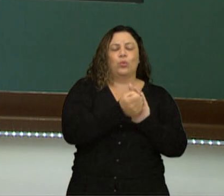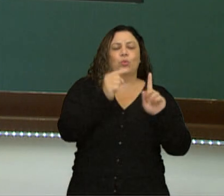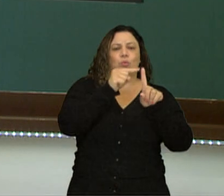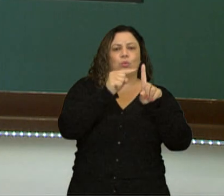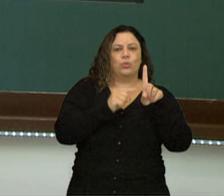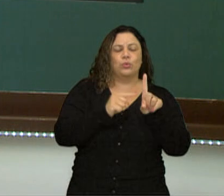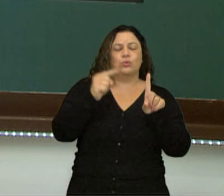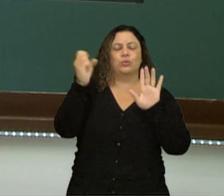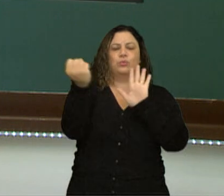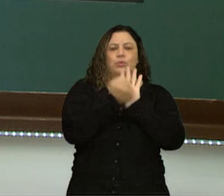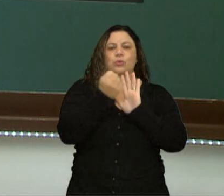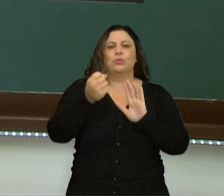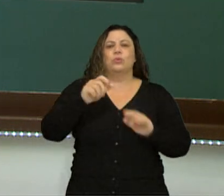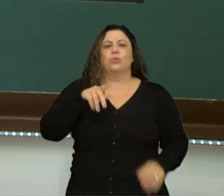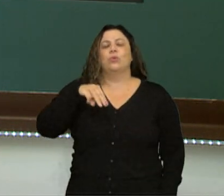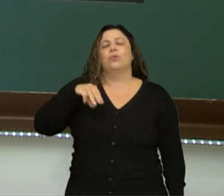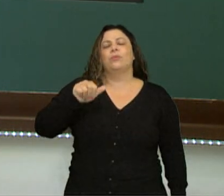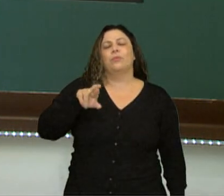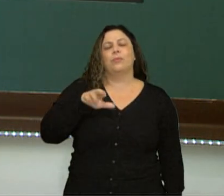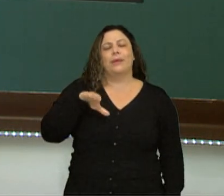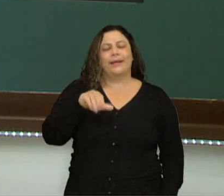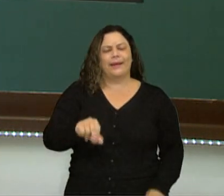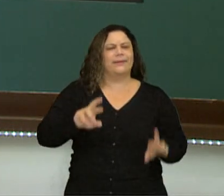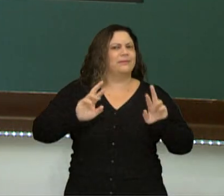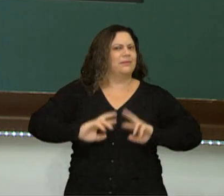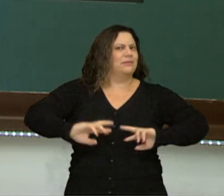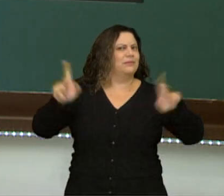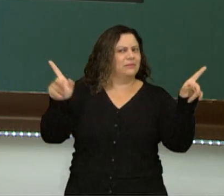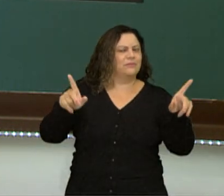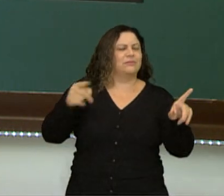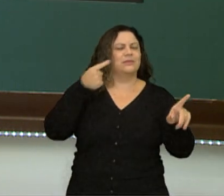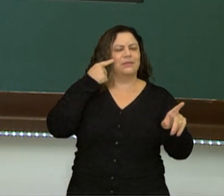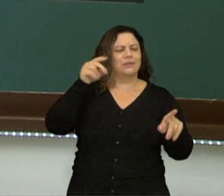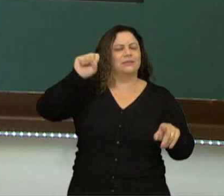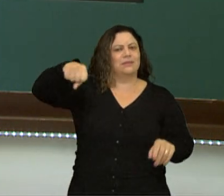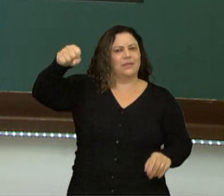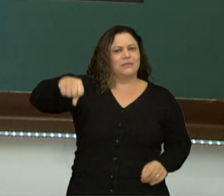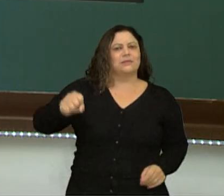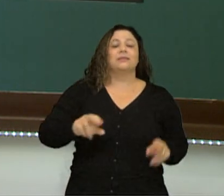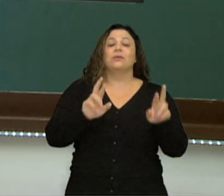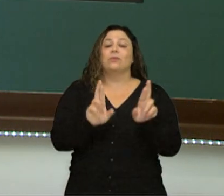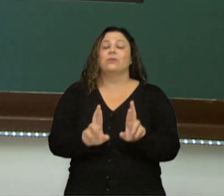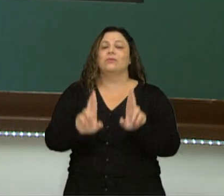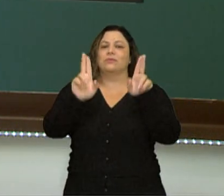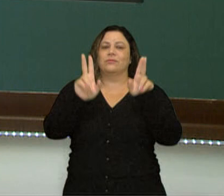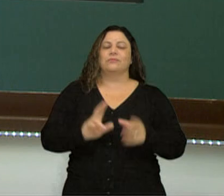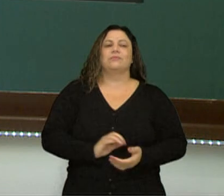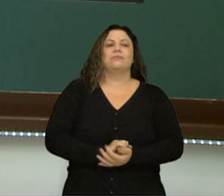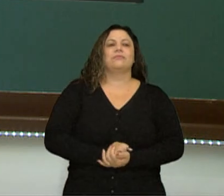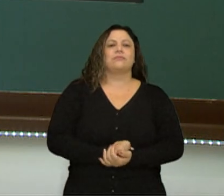logotipo? Tem sim. A gente já vai falar sobre isso, vai ver que a diferença que há entre eles ali.